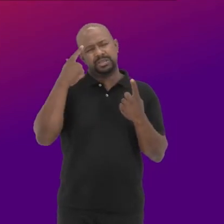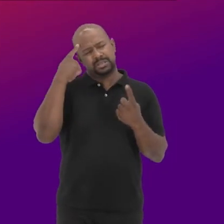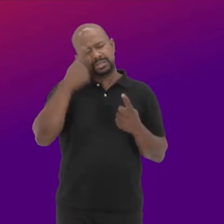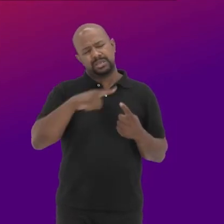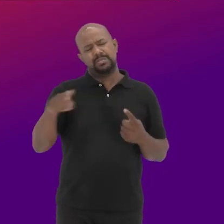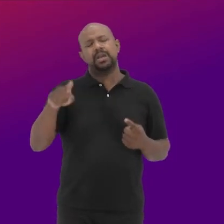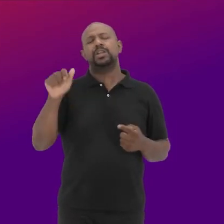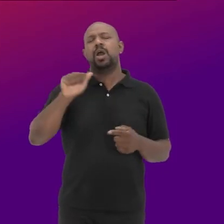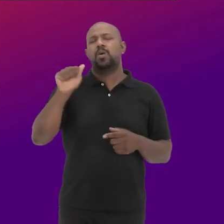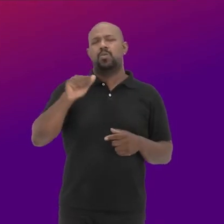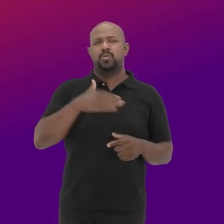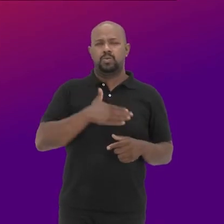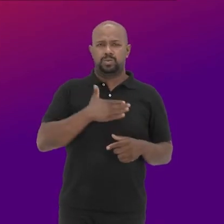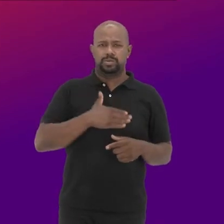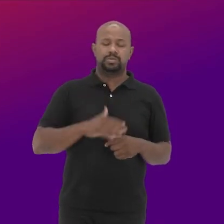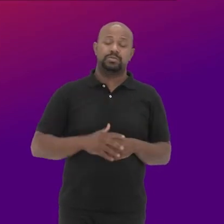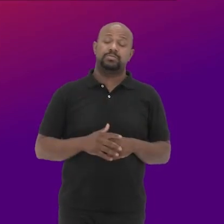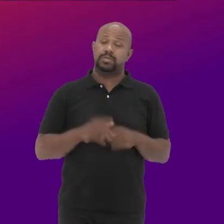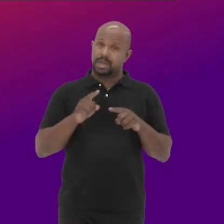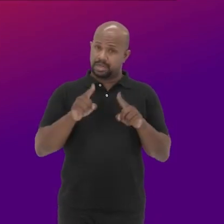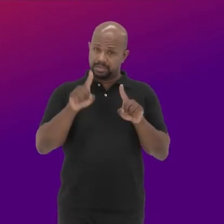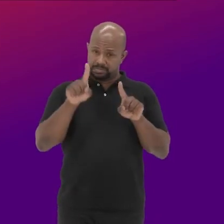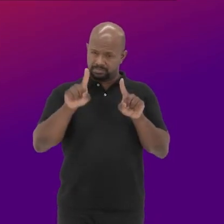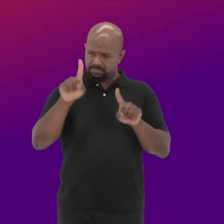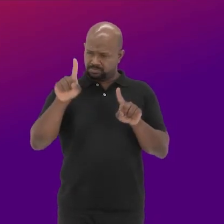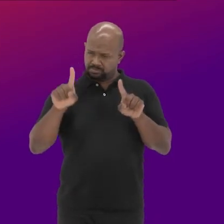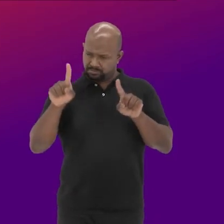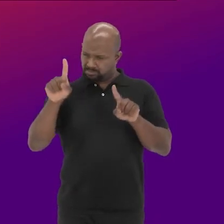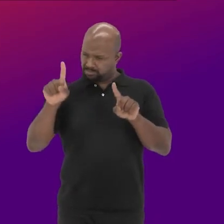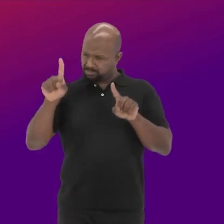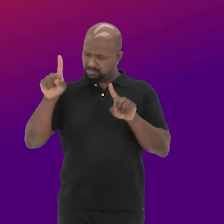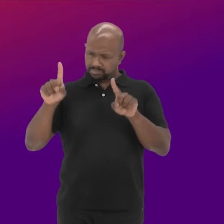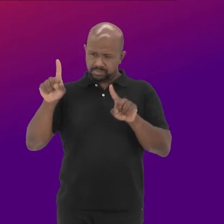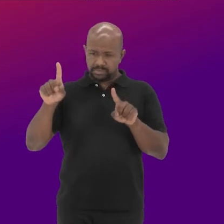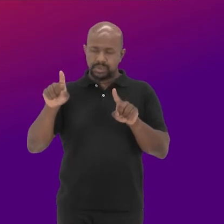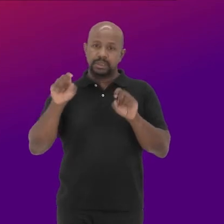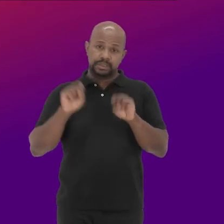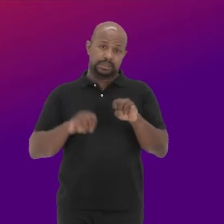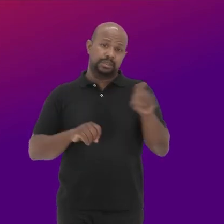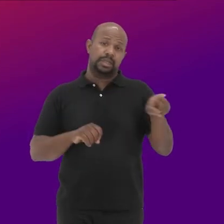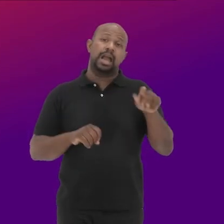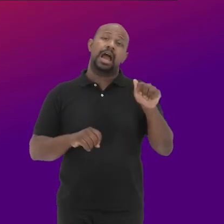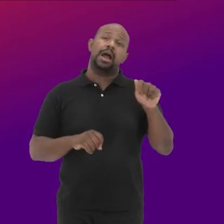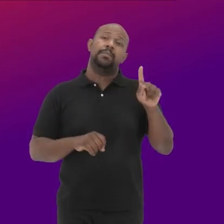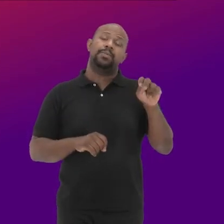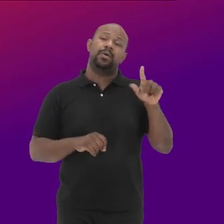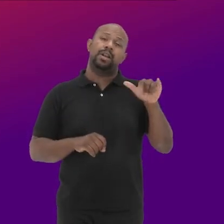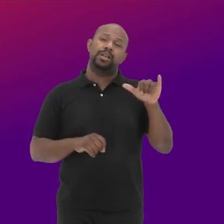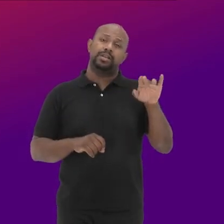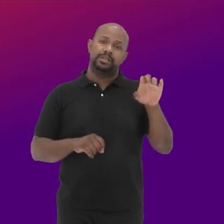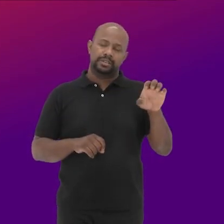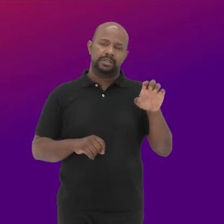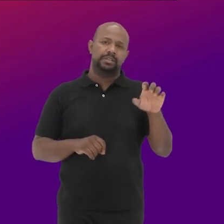agosto. Então, ali, se a apólice, por exemplo,